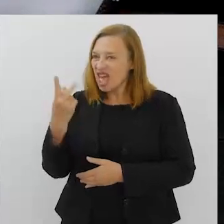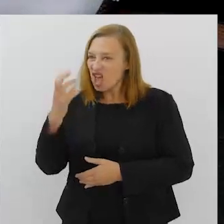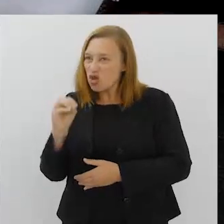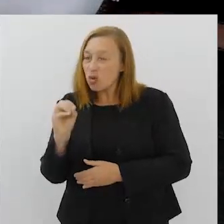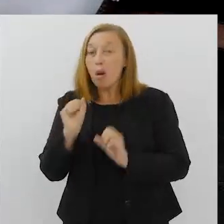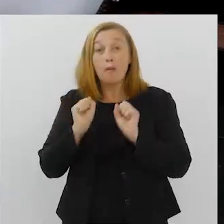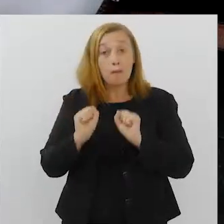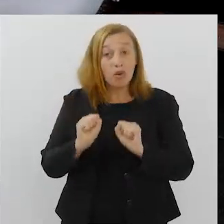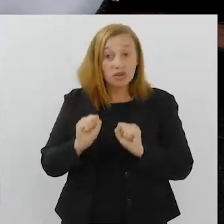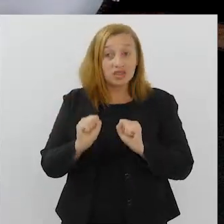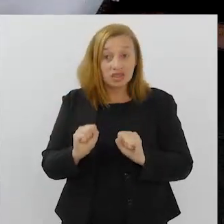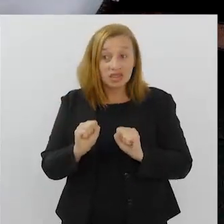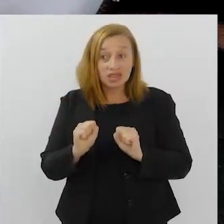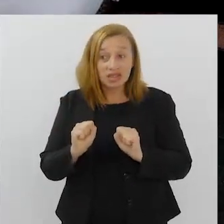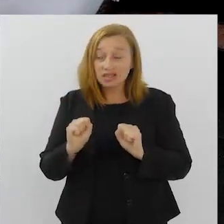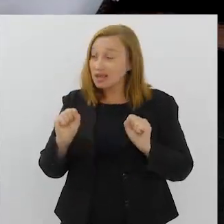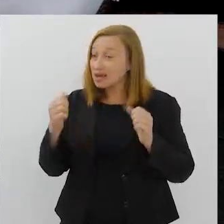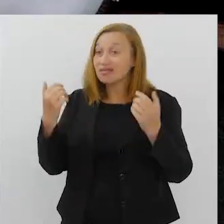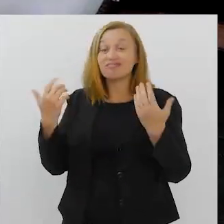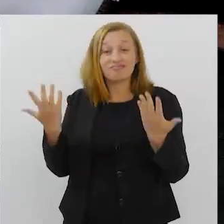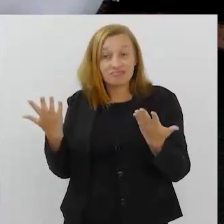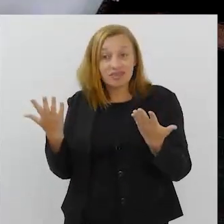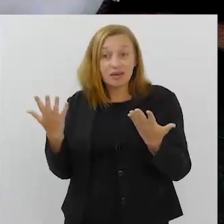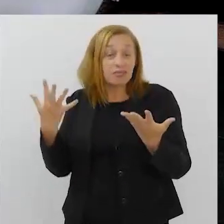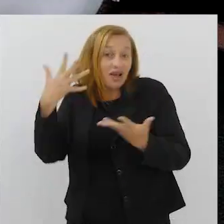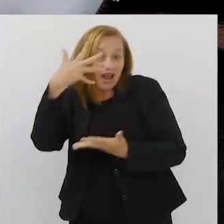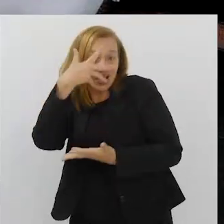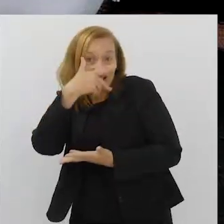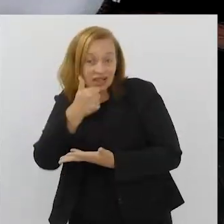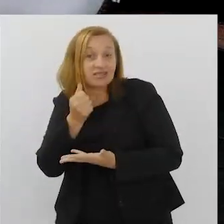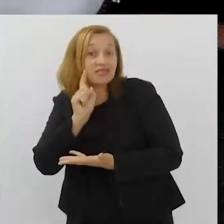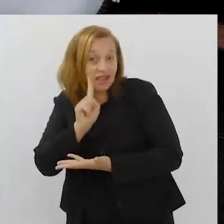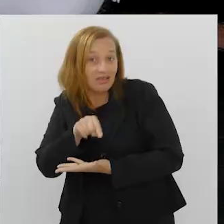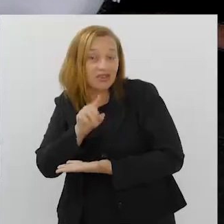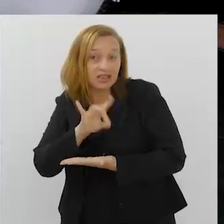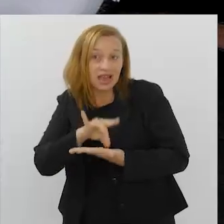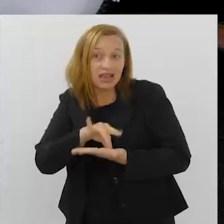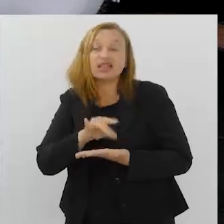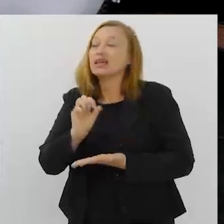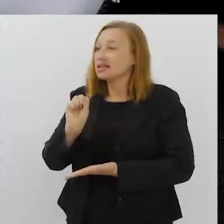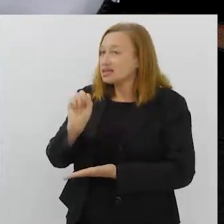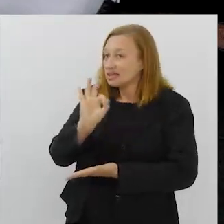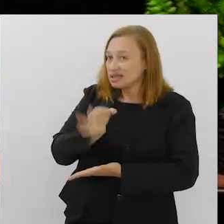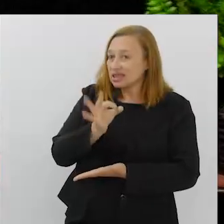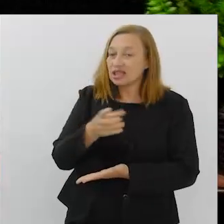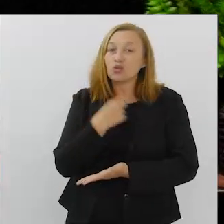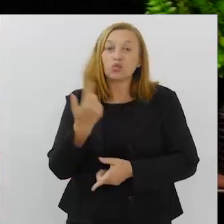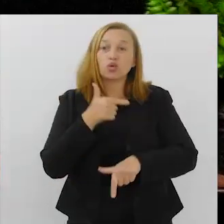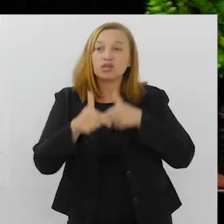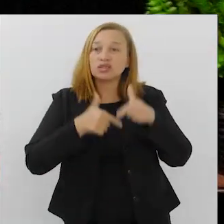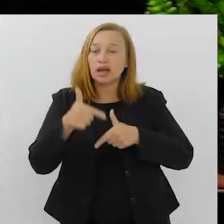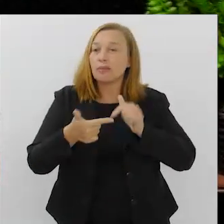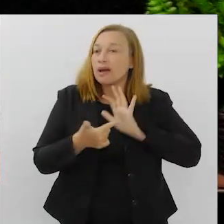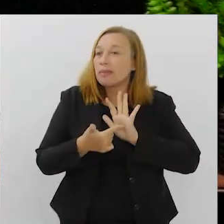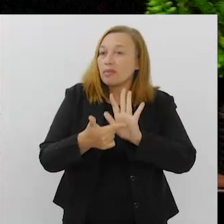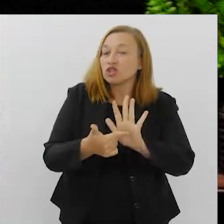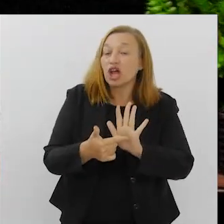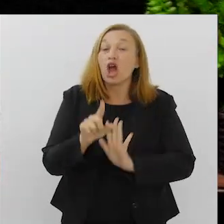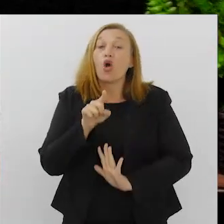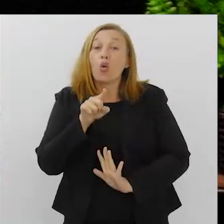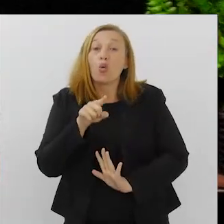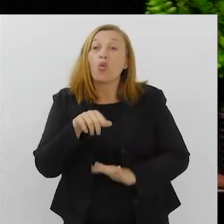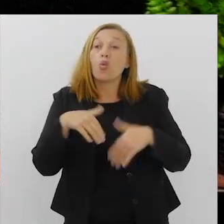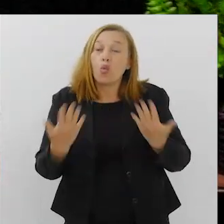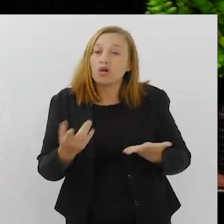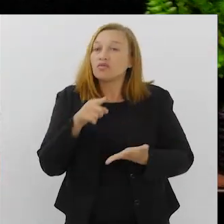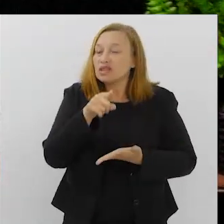palavra velhice poderia ser inclusive elogiosa, não é verdade? Com certeza. E o nosso trabalho é nessa perspectiva, né? Então, quando